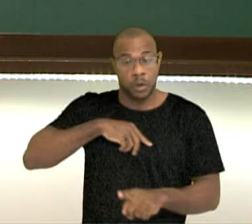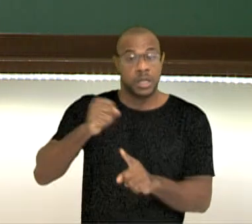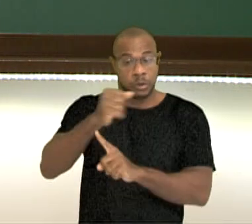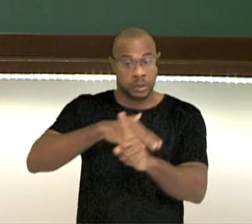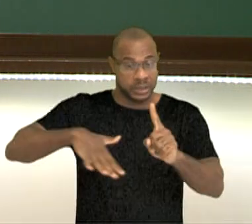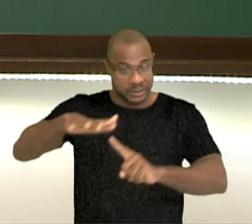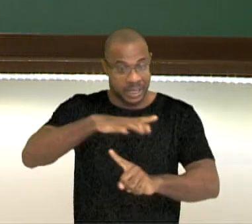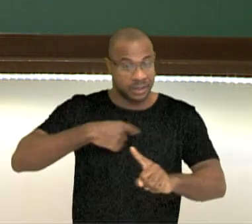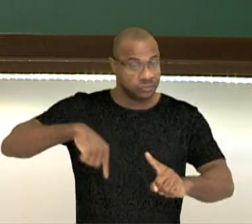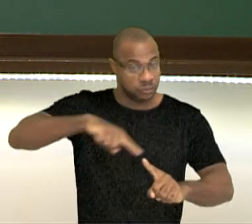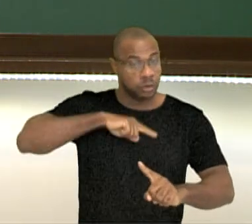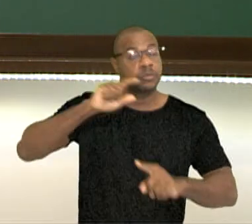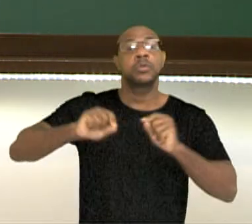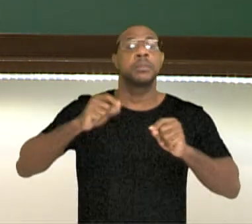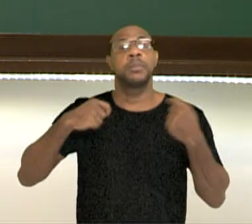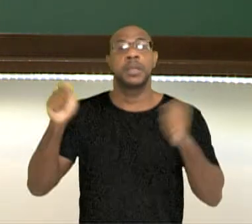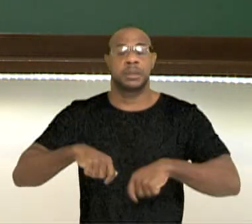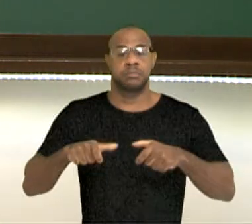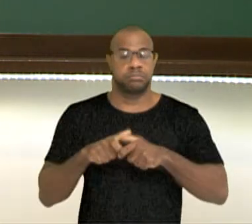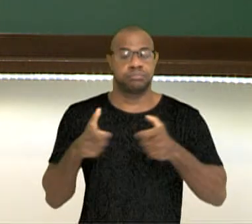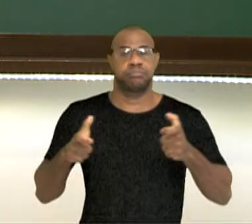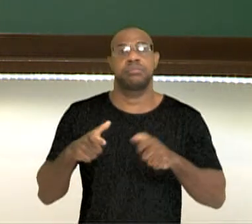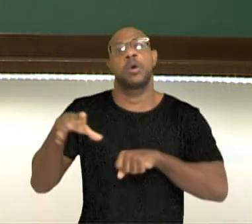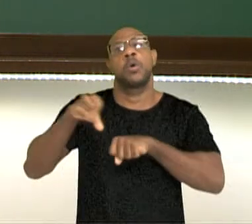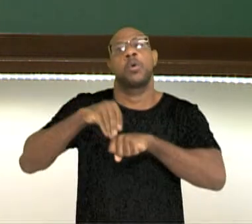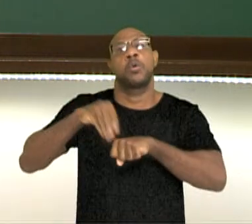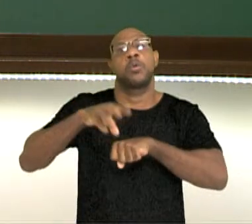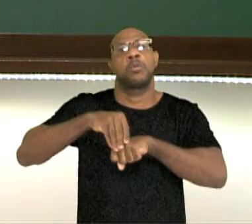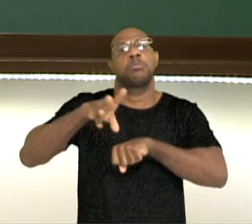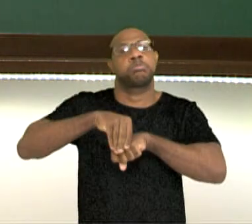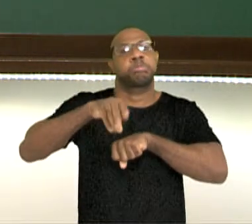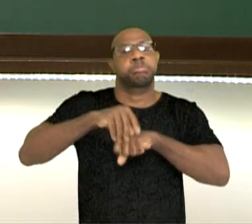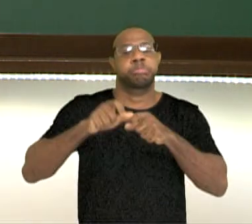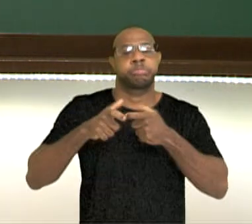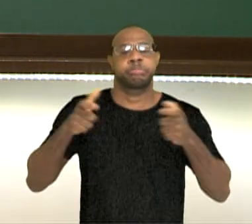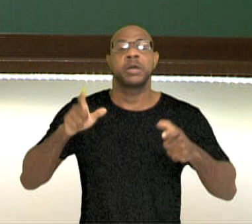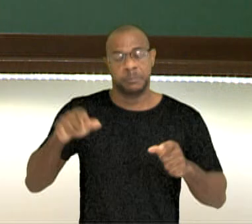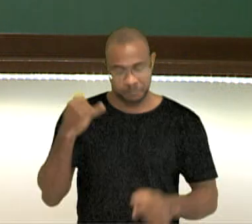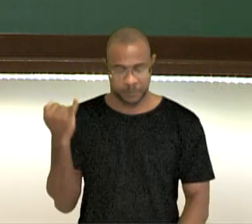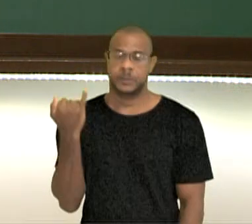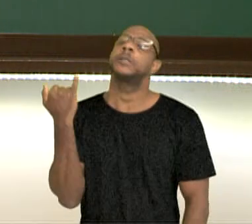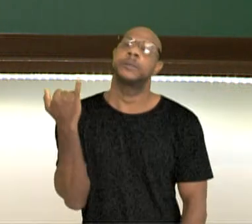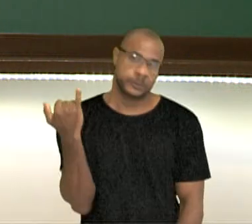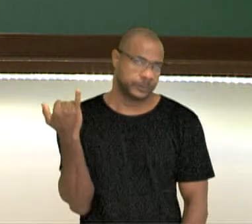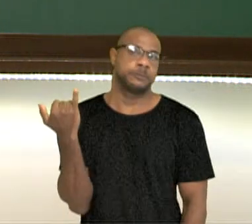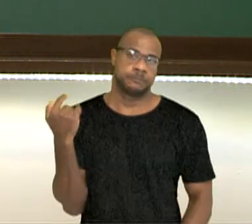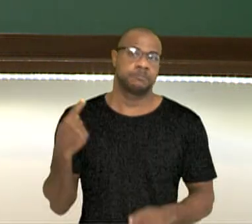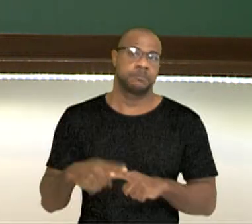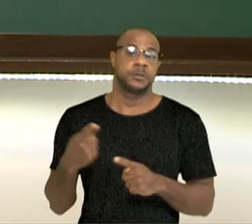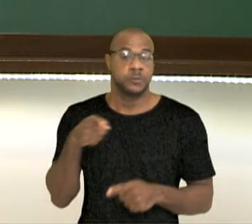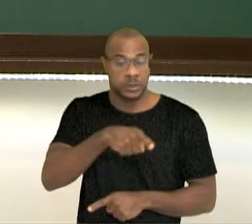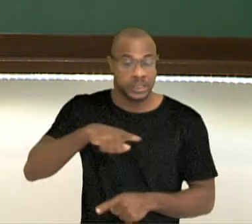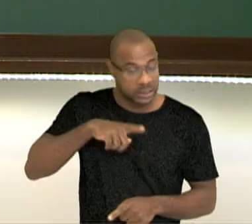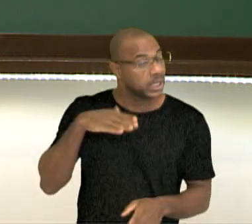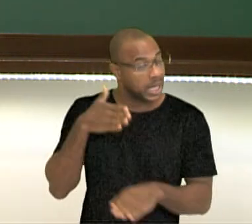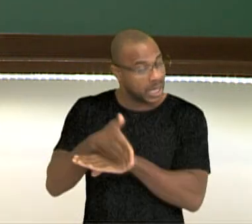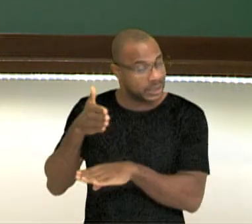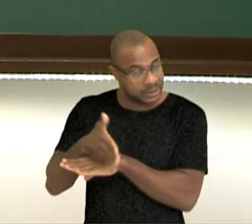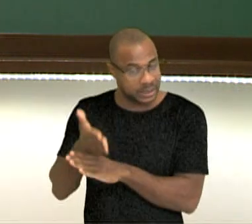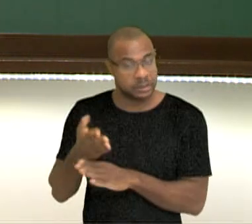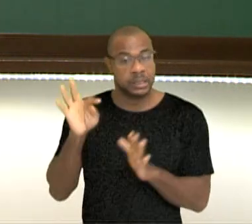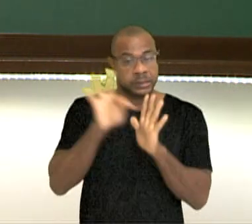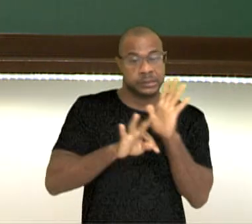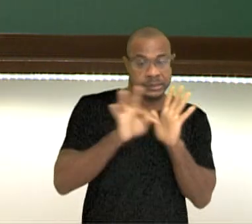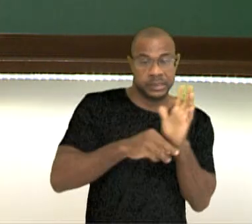sociedade, possamos aí ampliar o nosso conhecimento. Por isso que ele é importante e é importante que você tenha acesso a esses